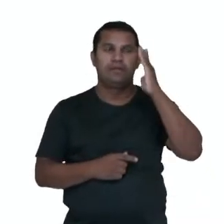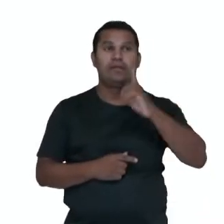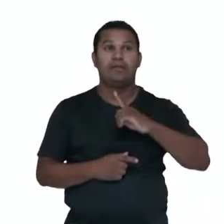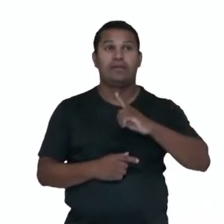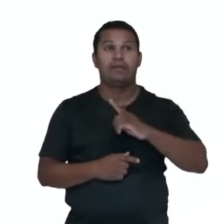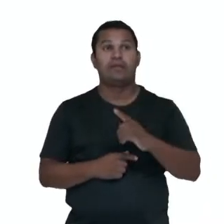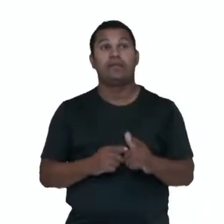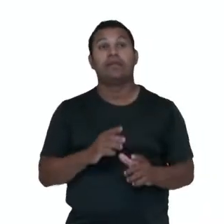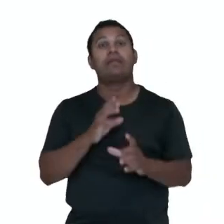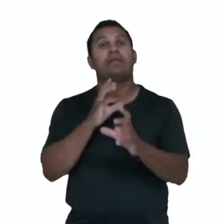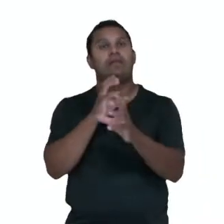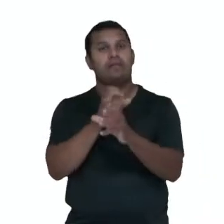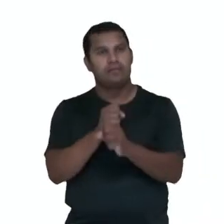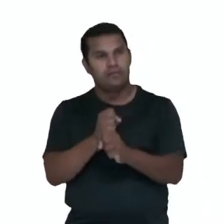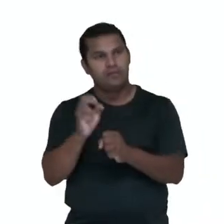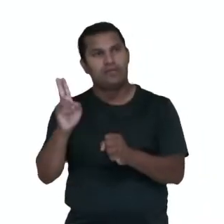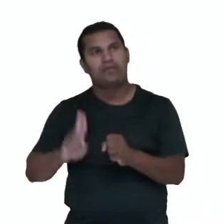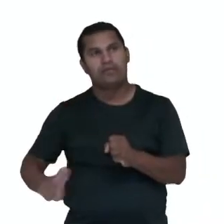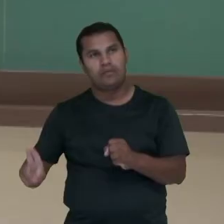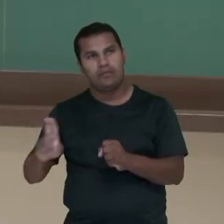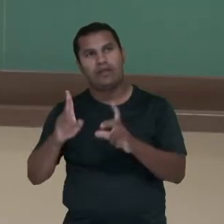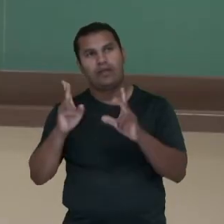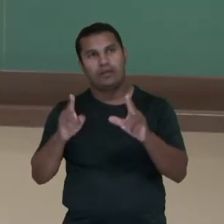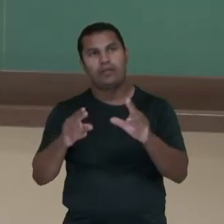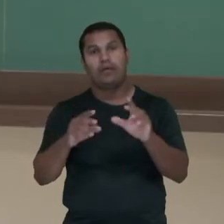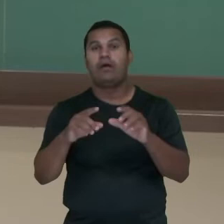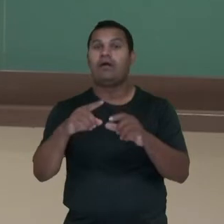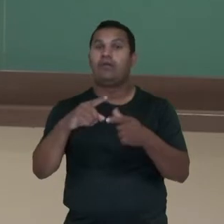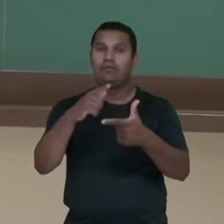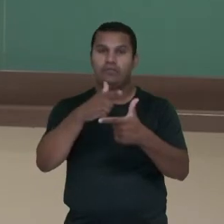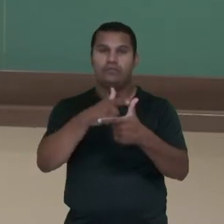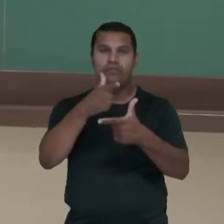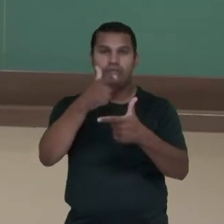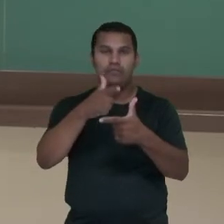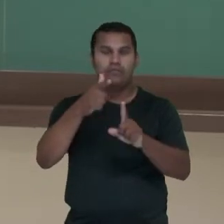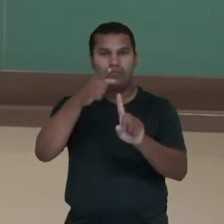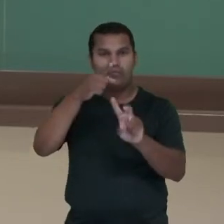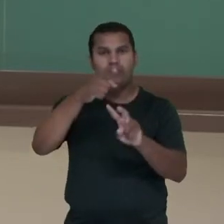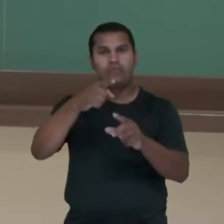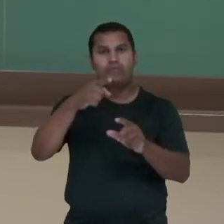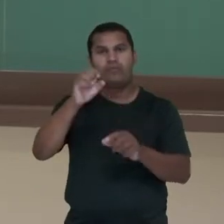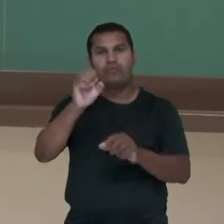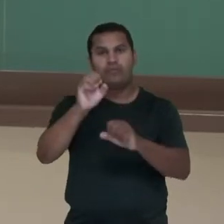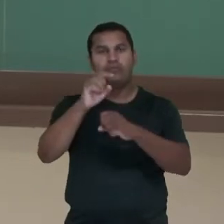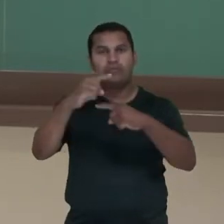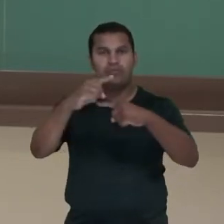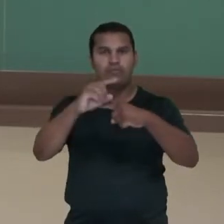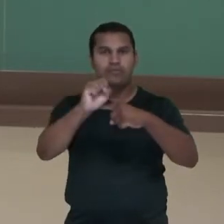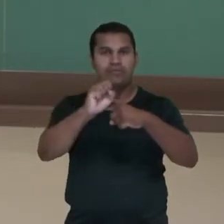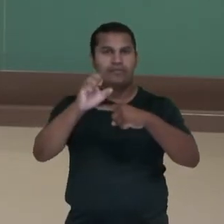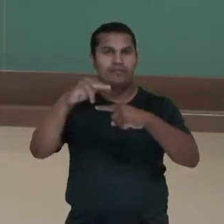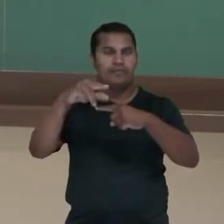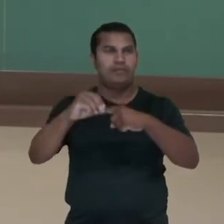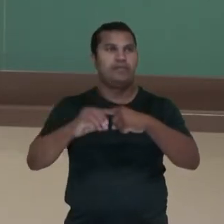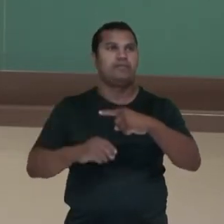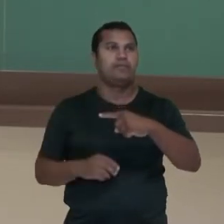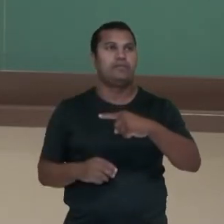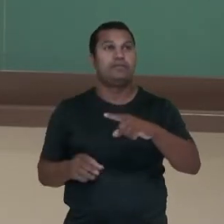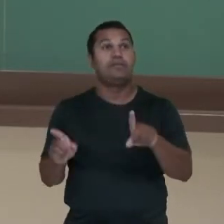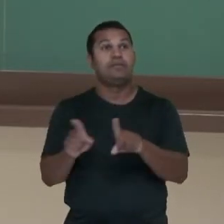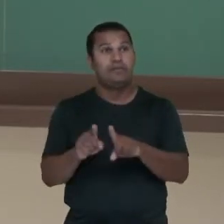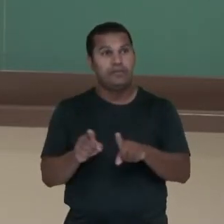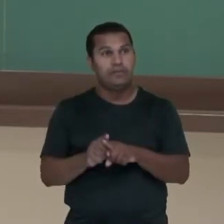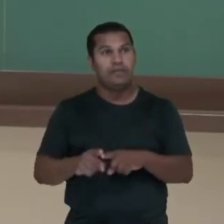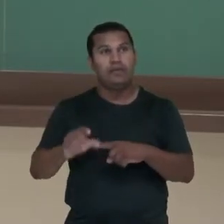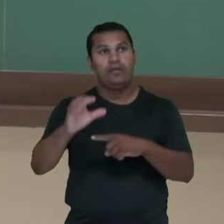teríamos que usar a relação do seno. Para o cosseno, nós também temos que é o cateto